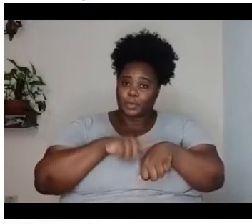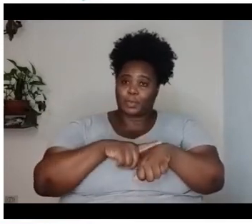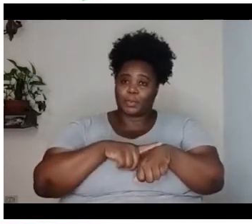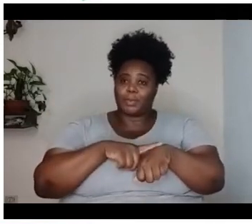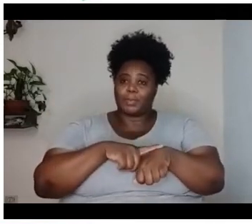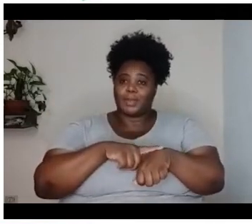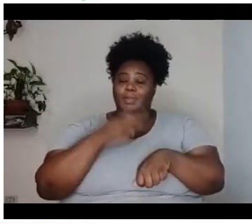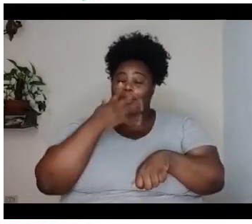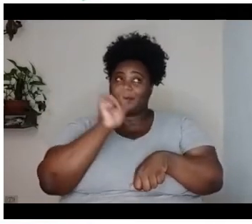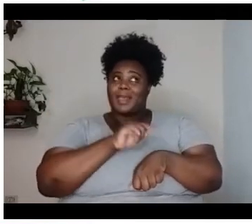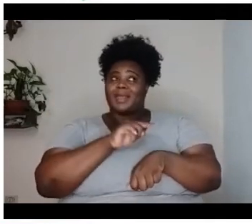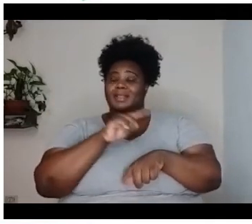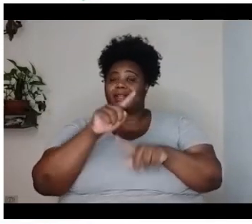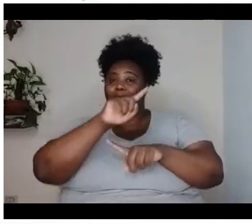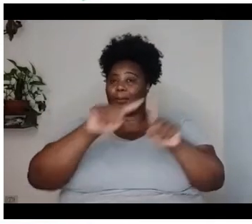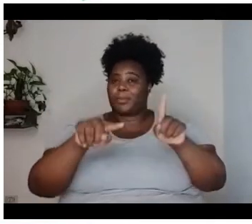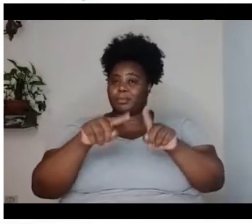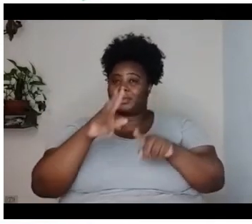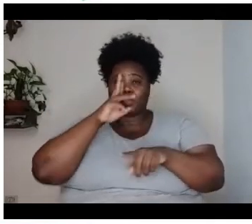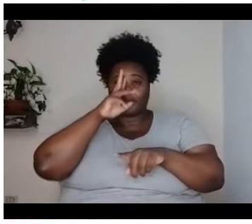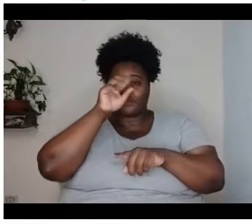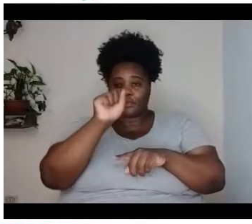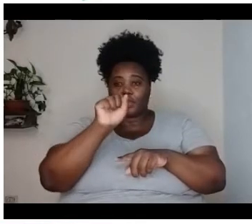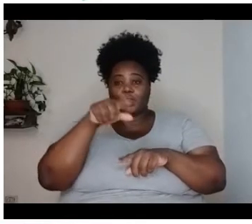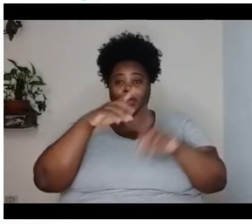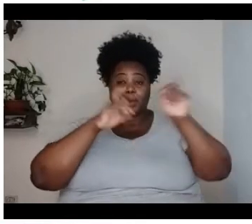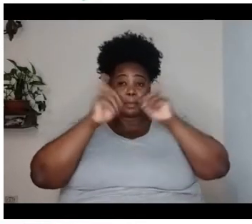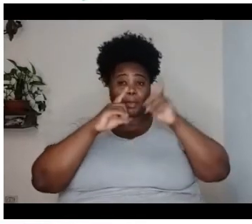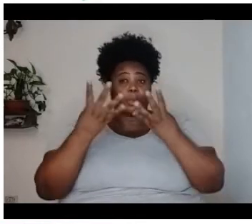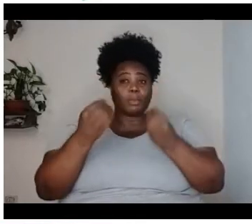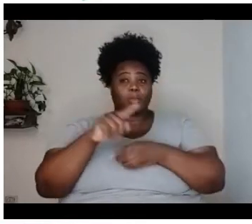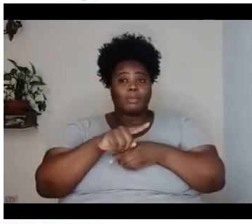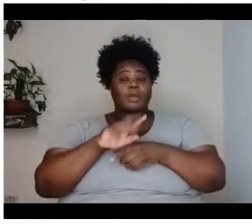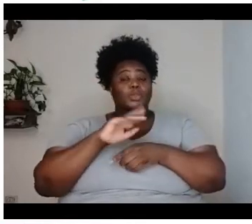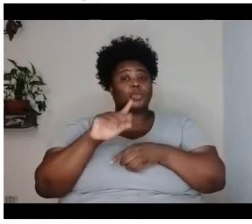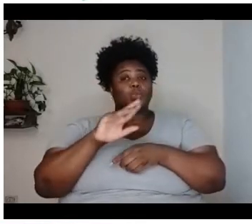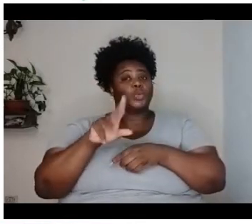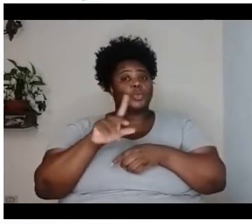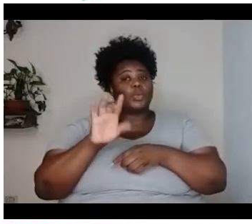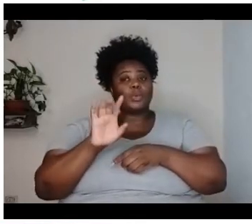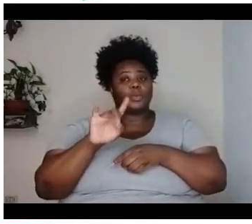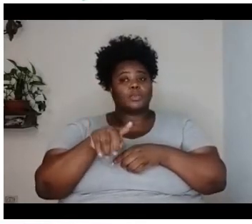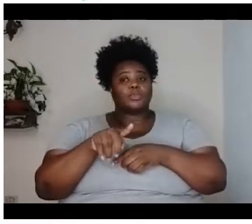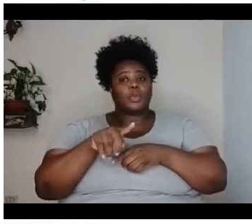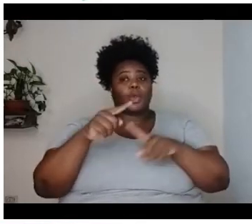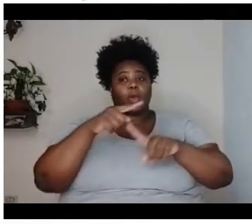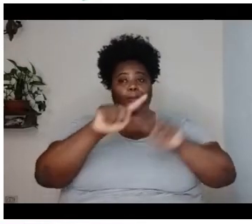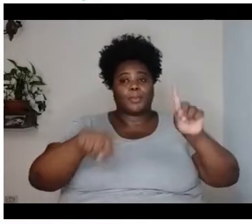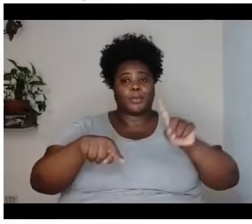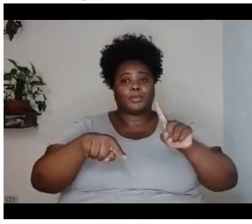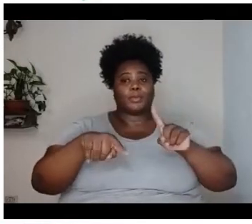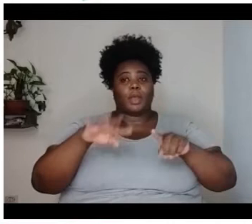censura, né, muito forte, que me preocupa muito, e não só censura por parte deste